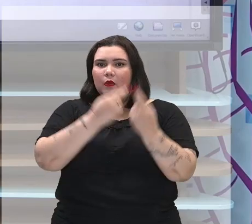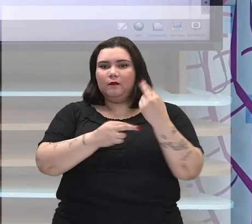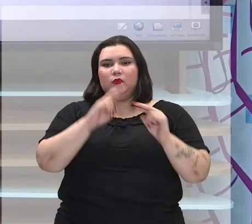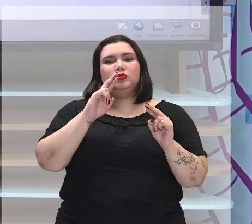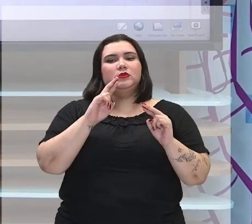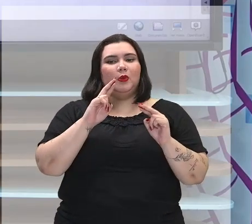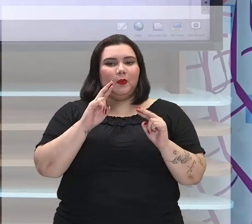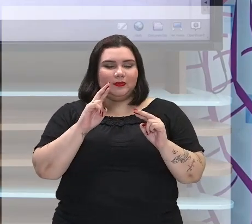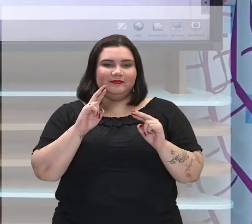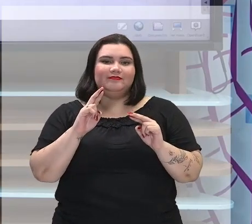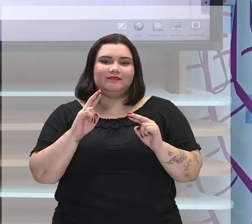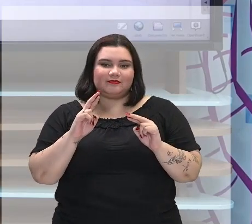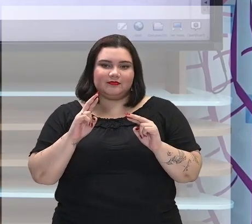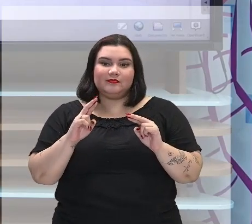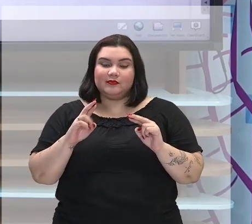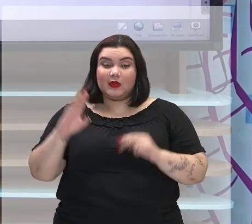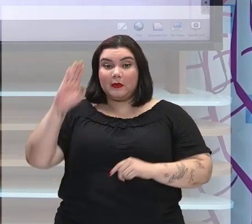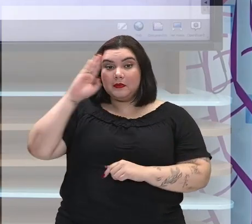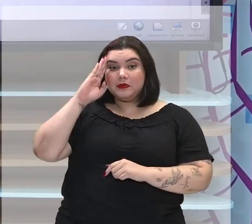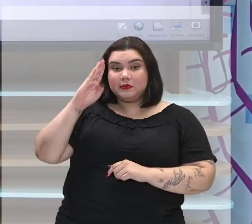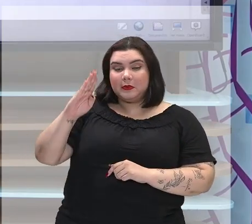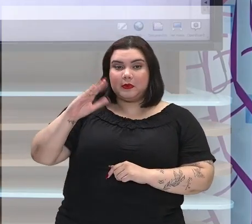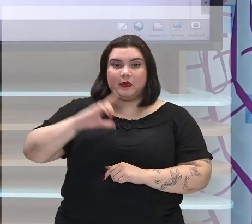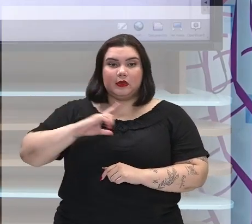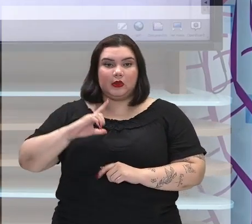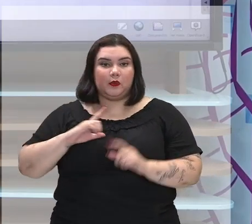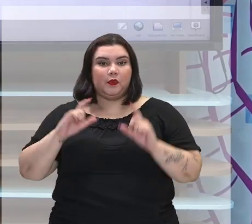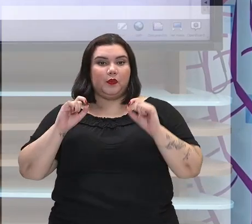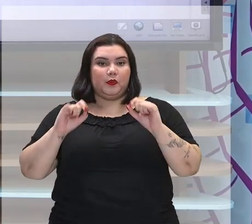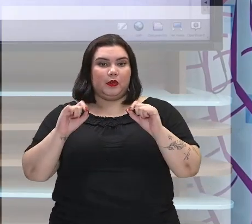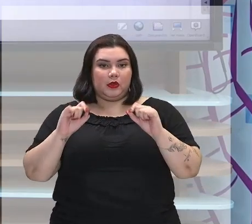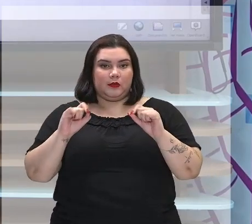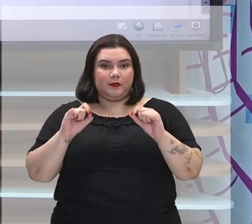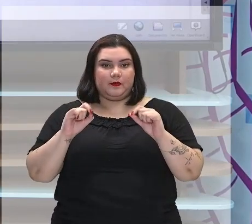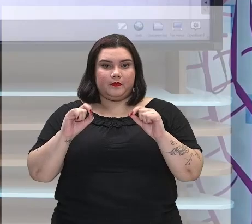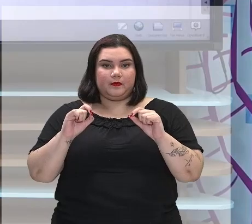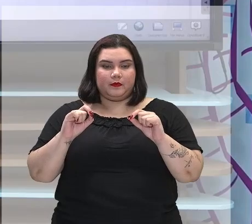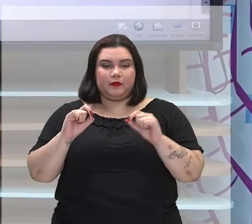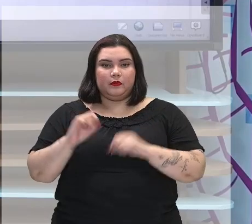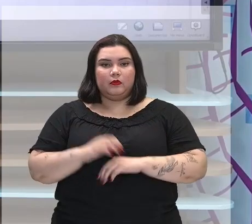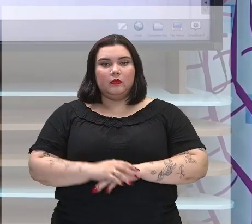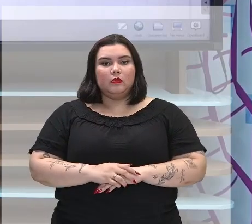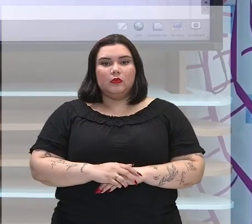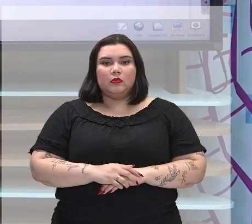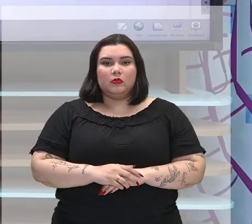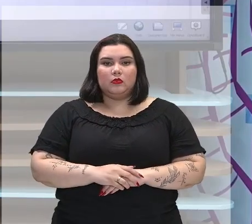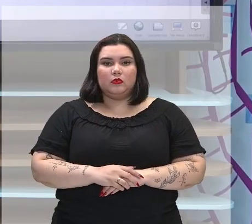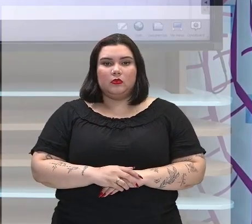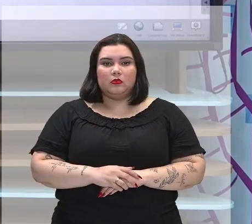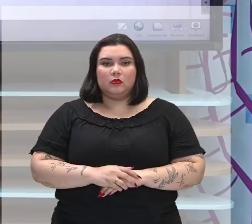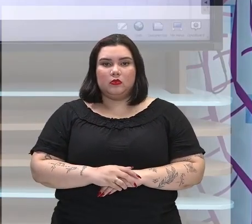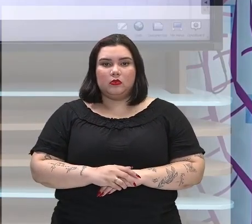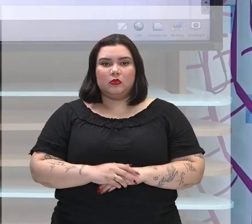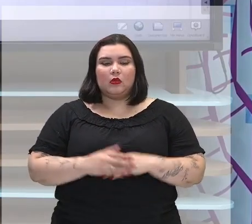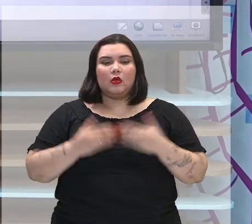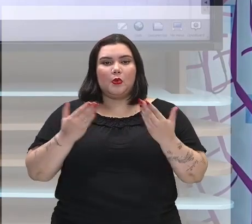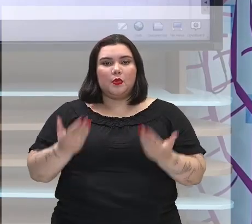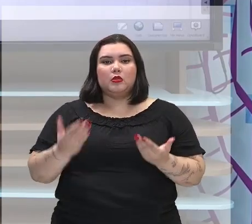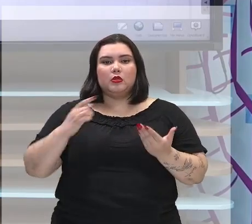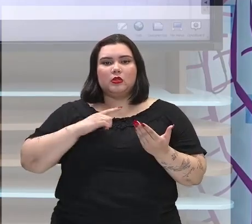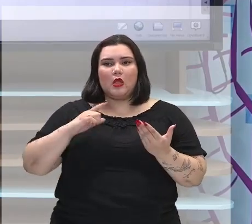Principalmente quando você tem, né, o contato com o quê? com ideais, né,